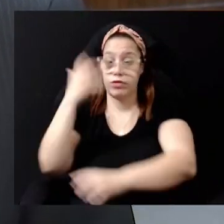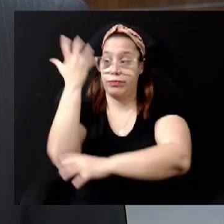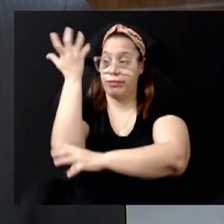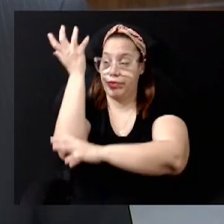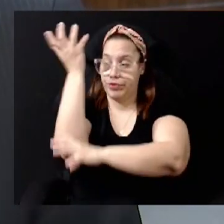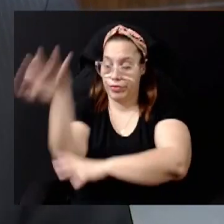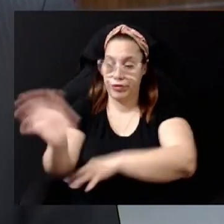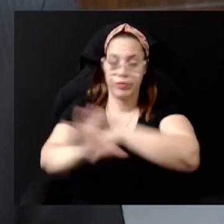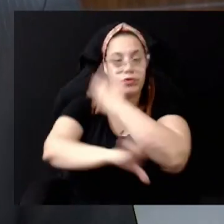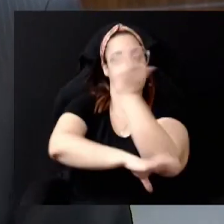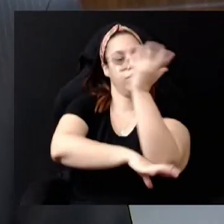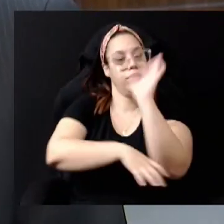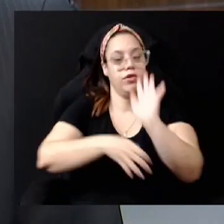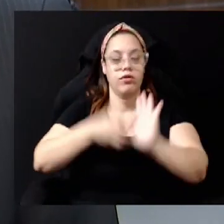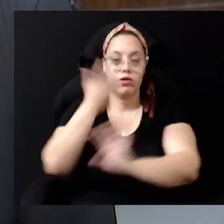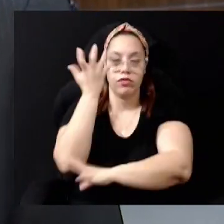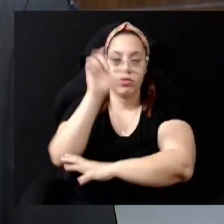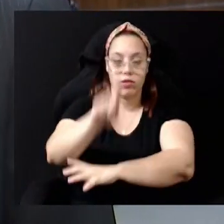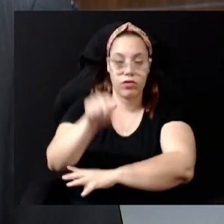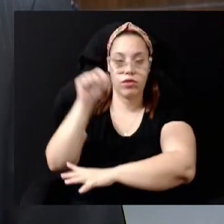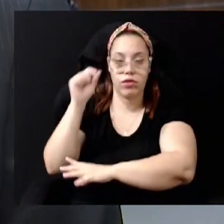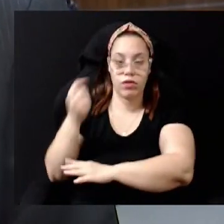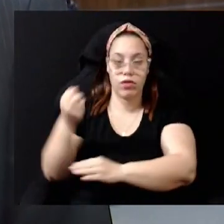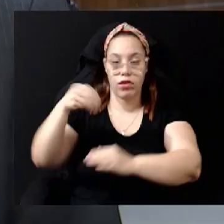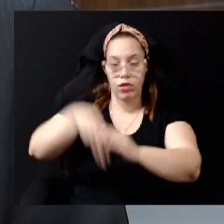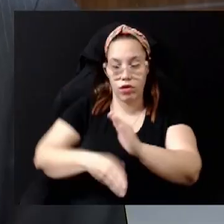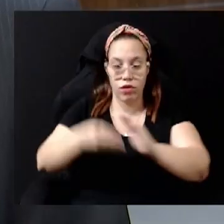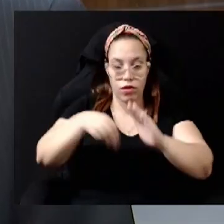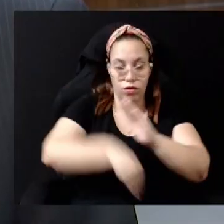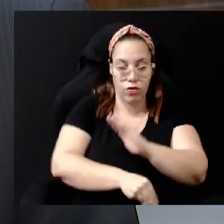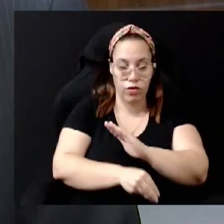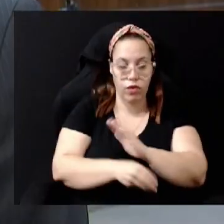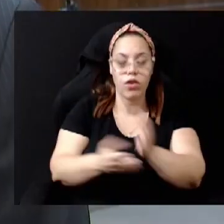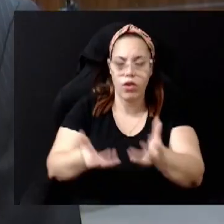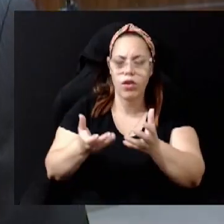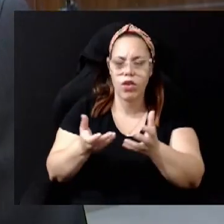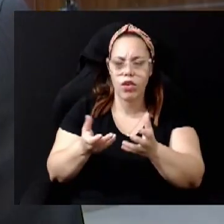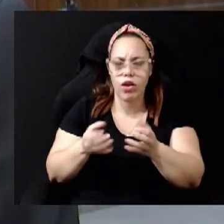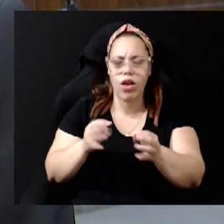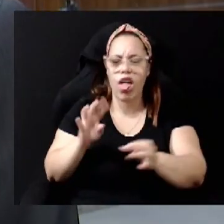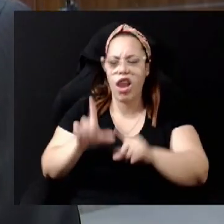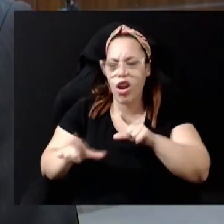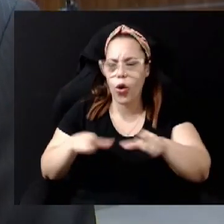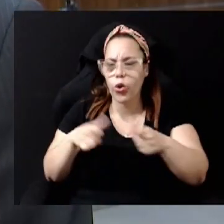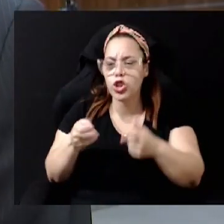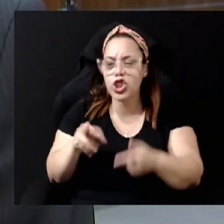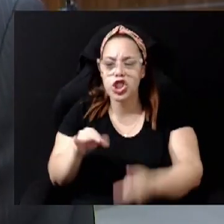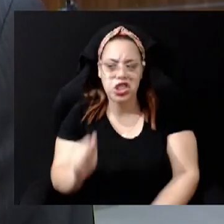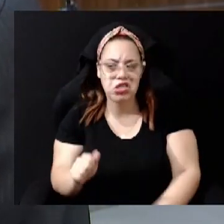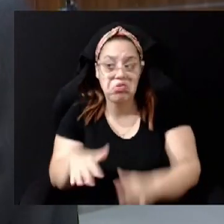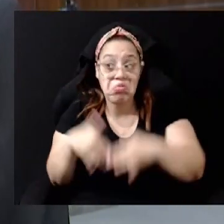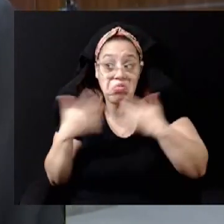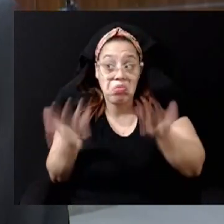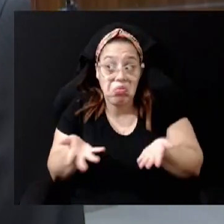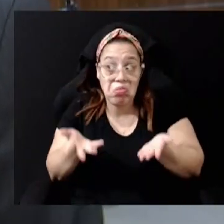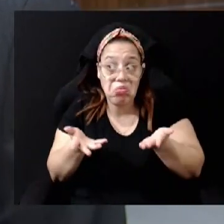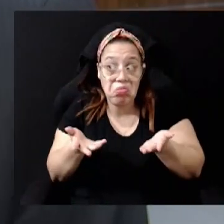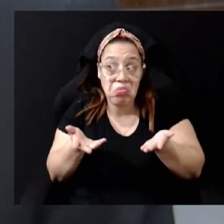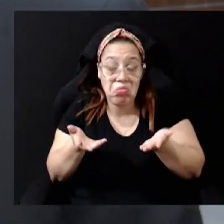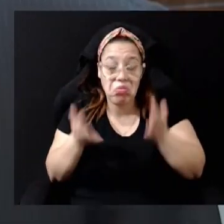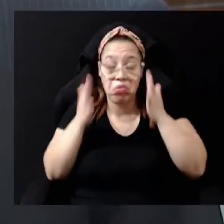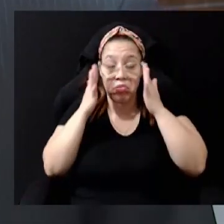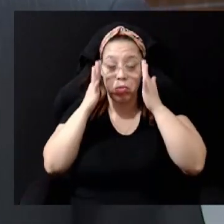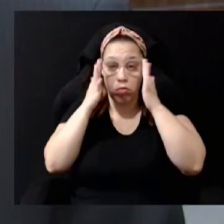laje, depois repor vegetação. A gente quer saber a logística de tudo isso. Até por ser a minha área, né, eu gostaria